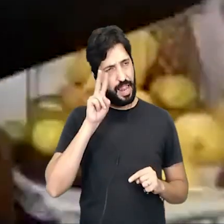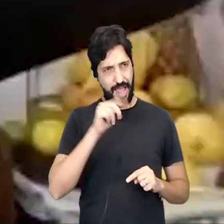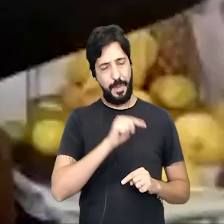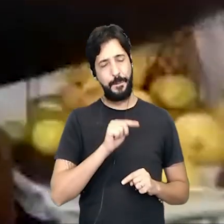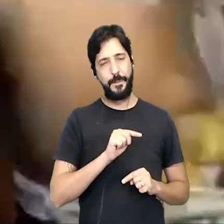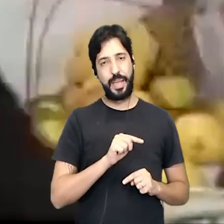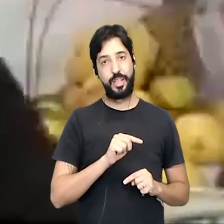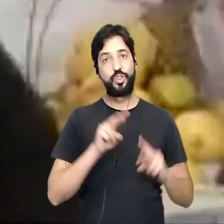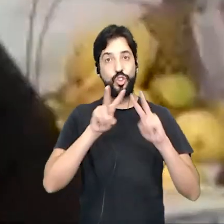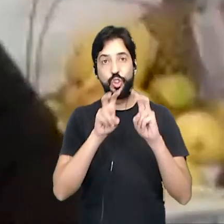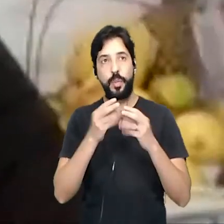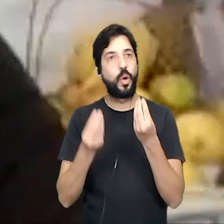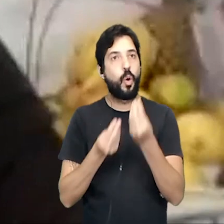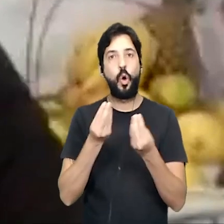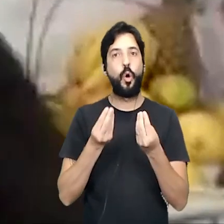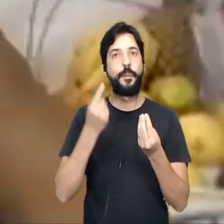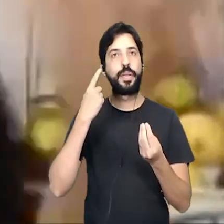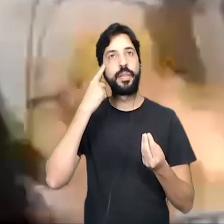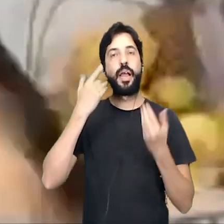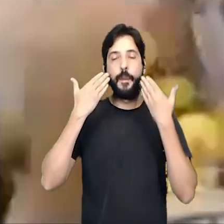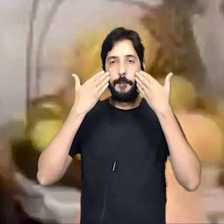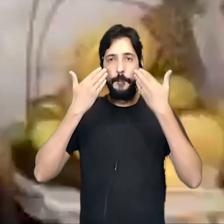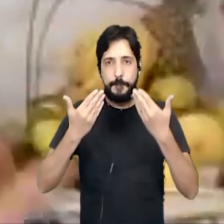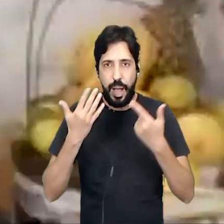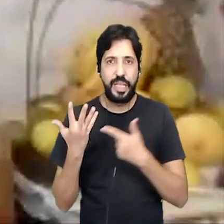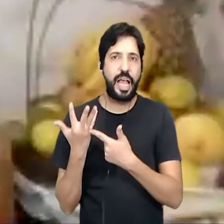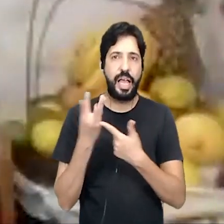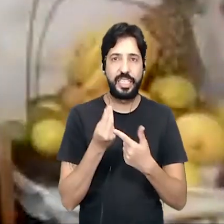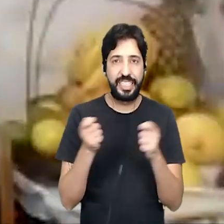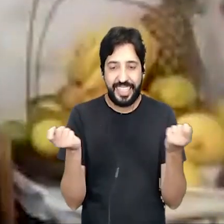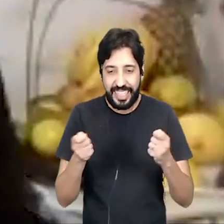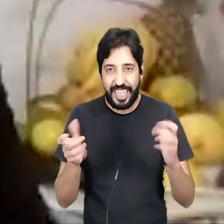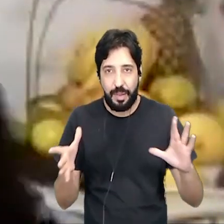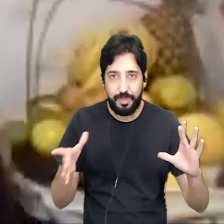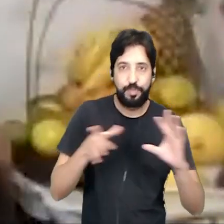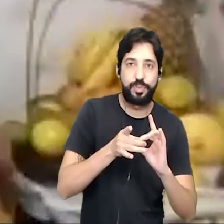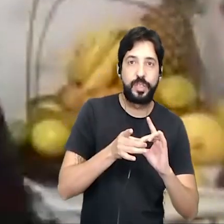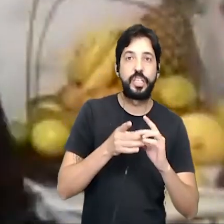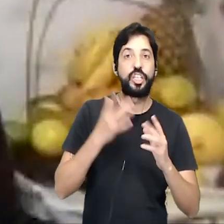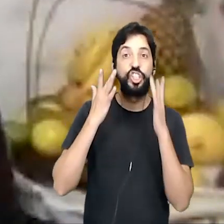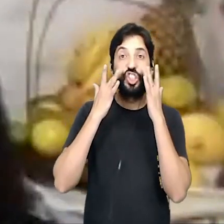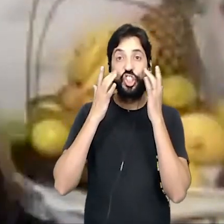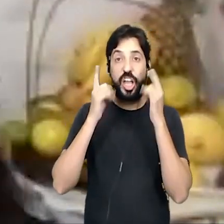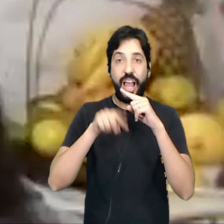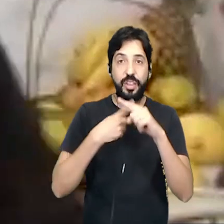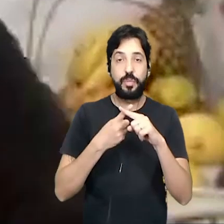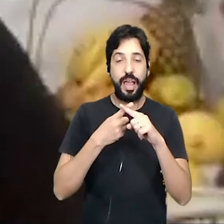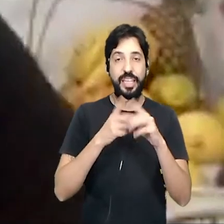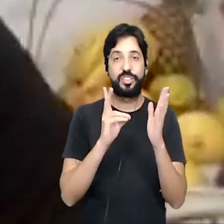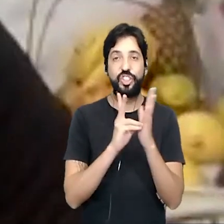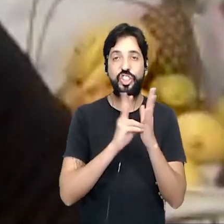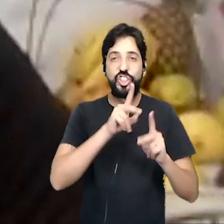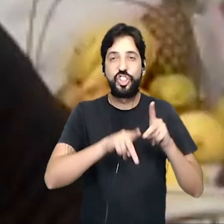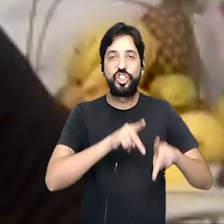Ailton bem lembrou, sobre esse levantamento de uma ideia do que seria uma mostra artística que fizesse esse cruzamento entre o teatro e os